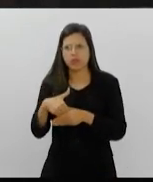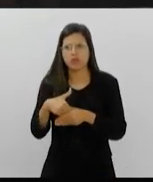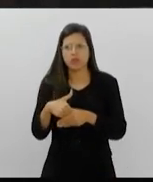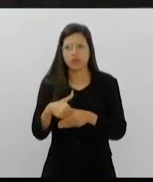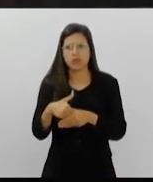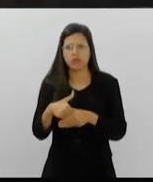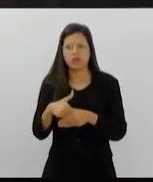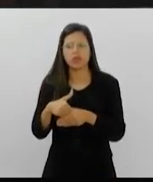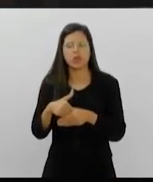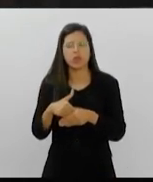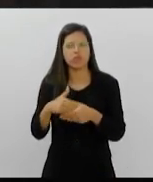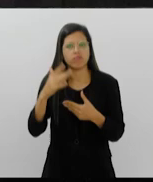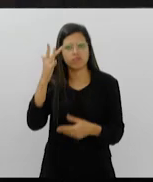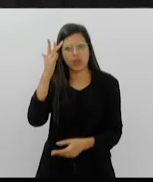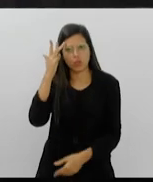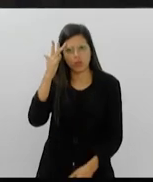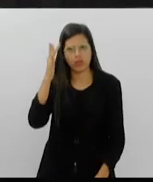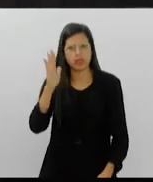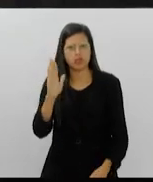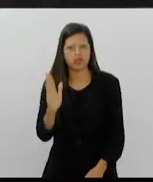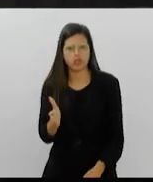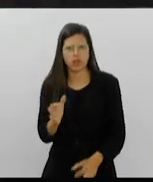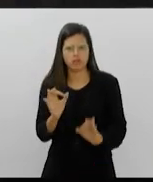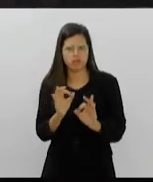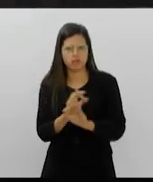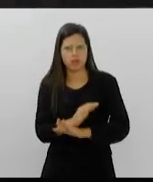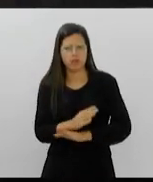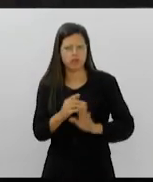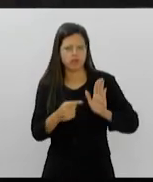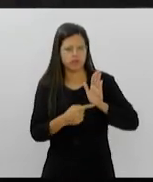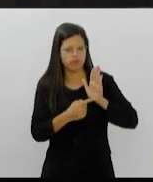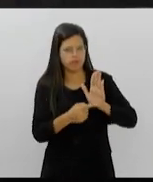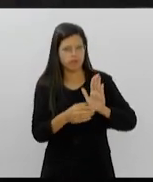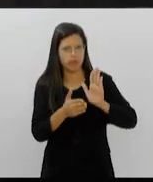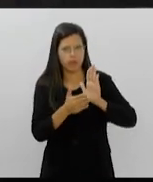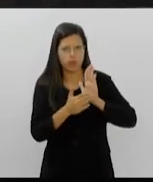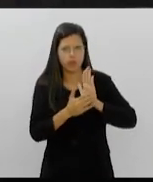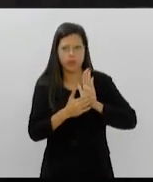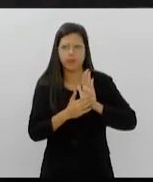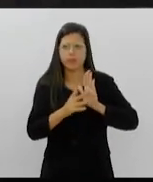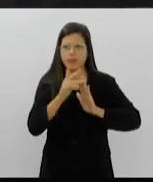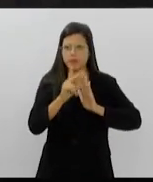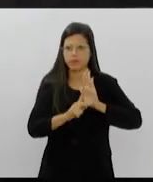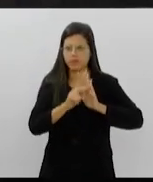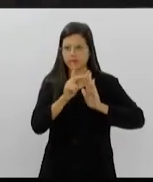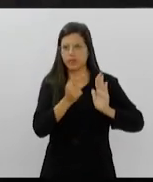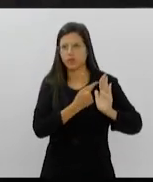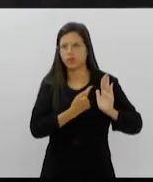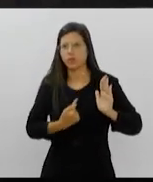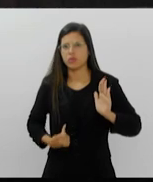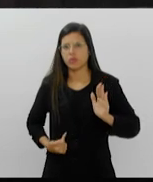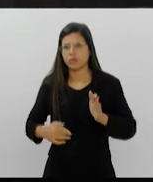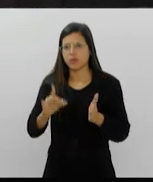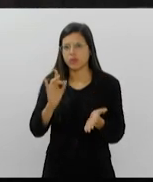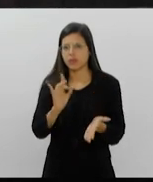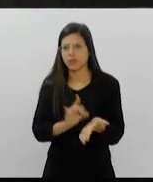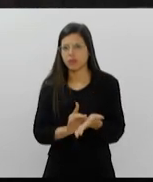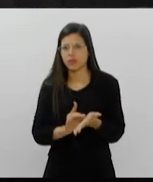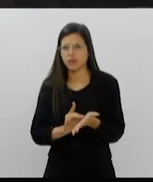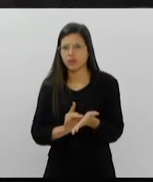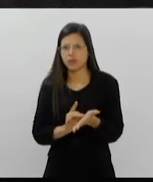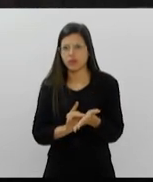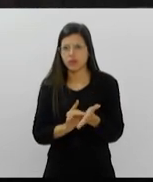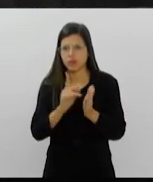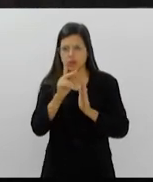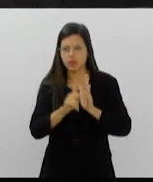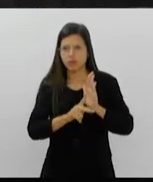maduro, apresentei as minhas propostas, um plano de governo que, na verdade, seria um plano de